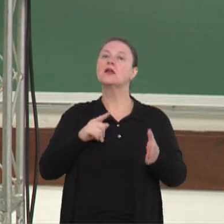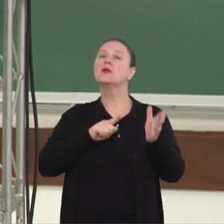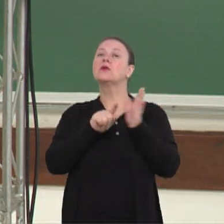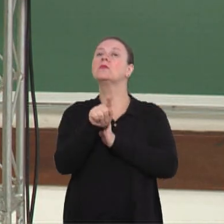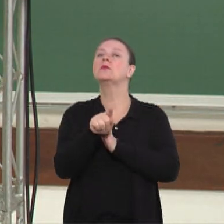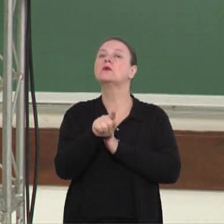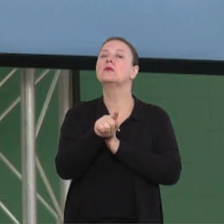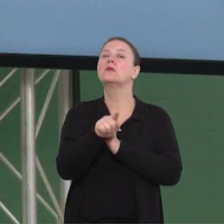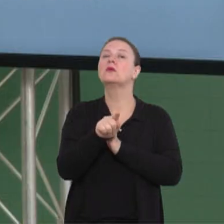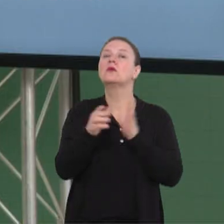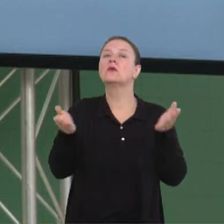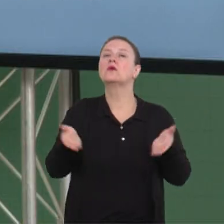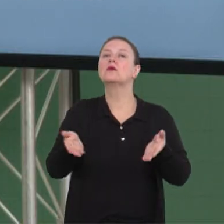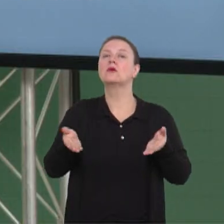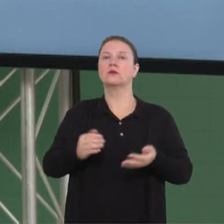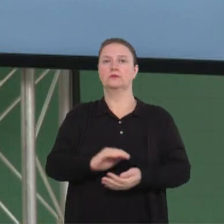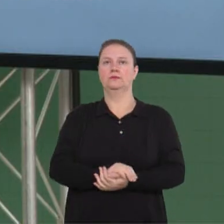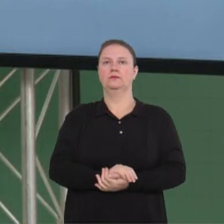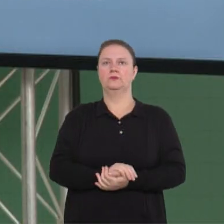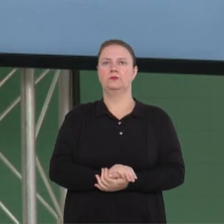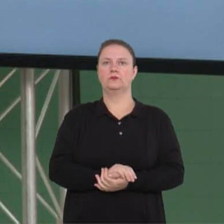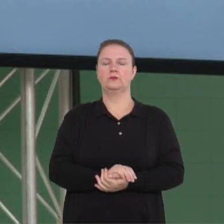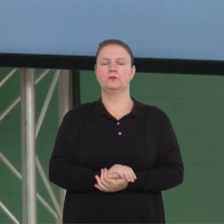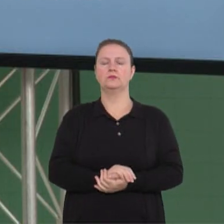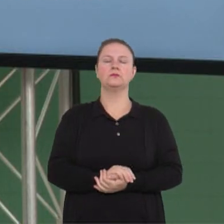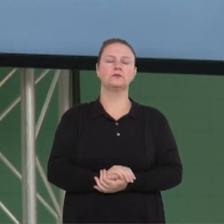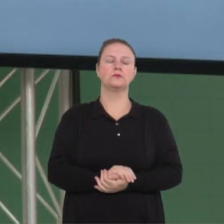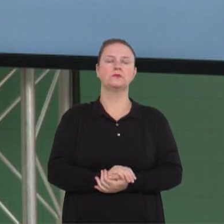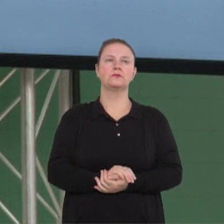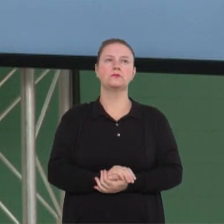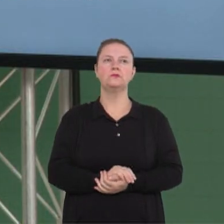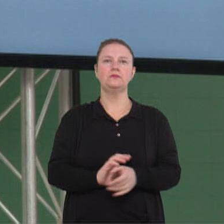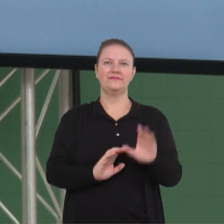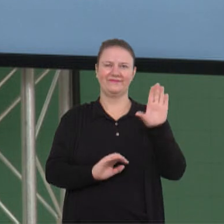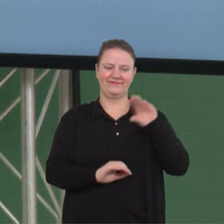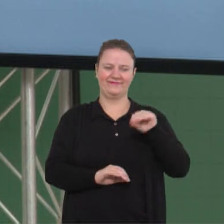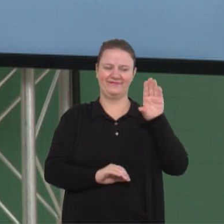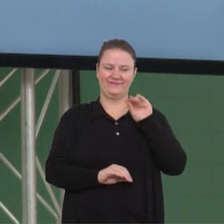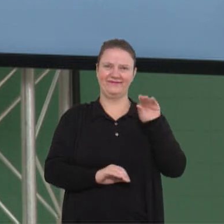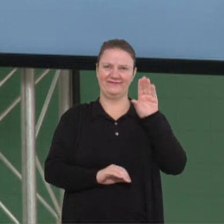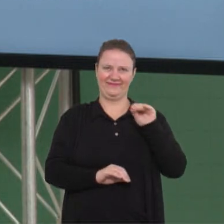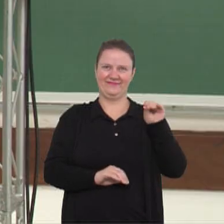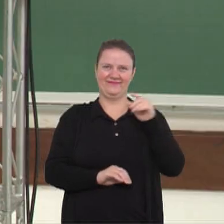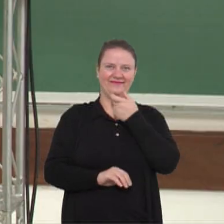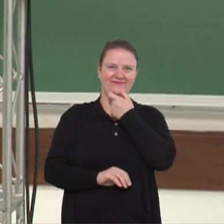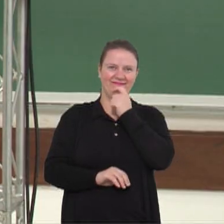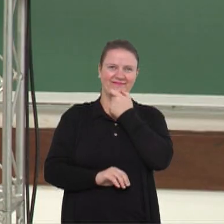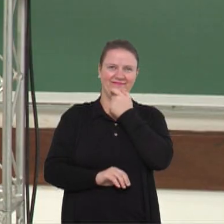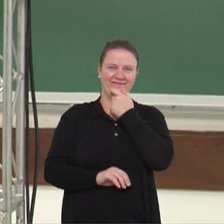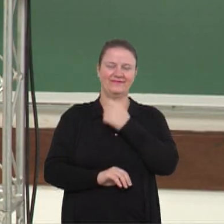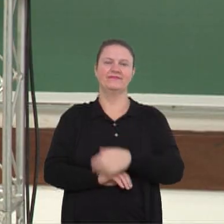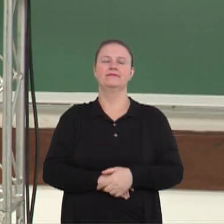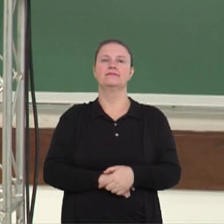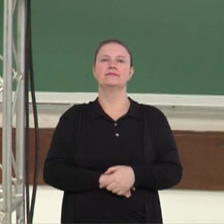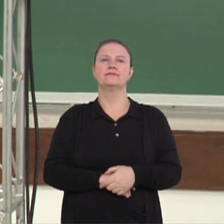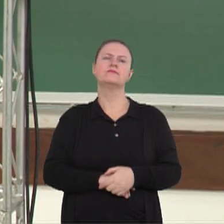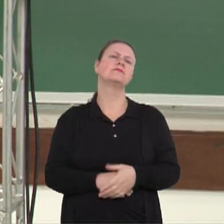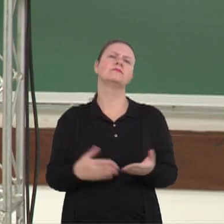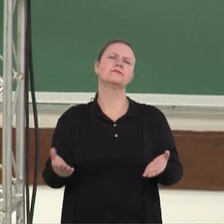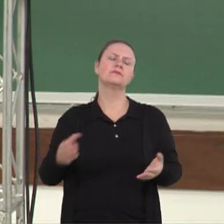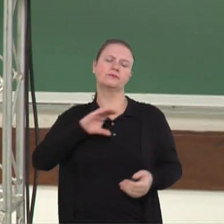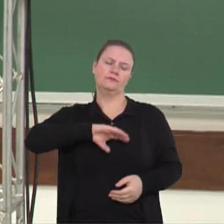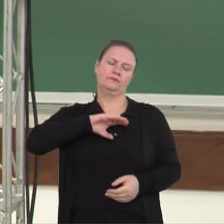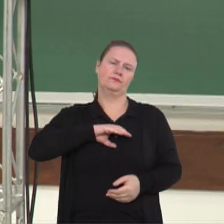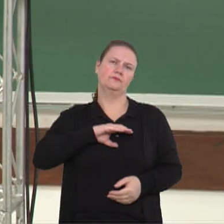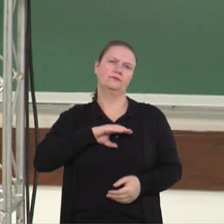a seguinte deixe conforme o estudo o arranjo de por cento tentei dar ideal fonte por um